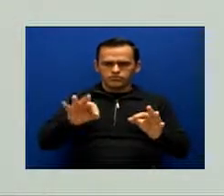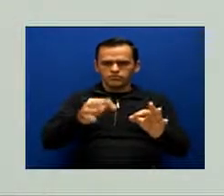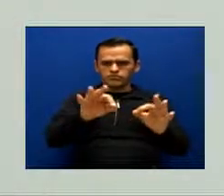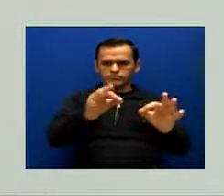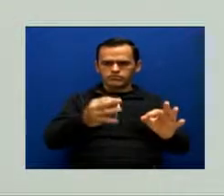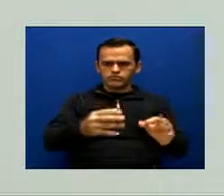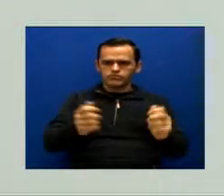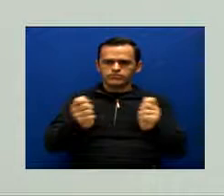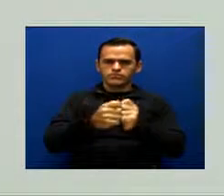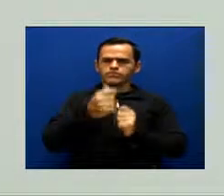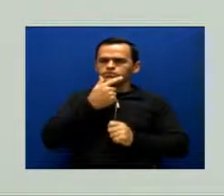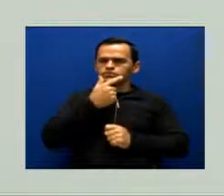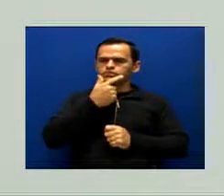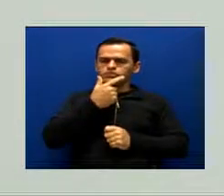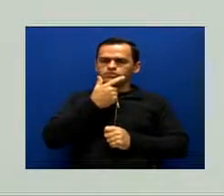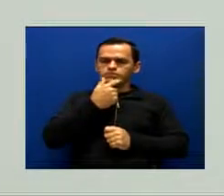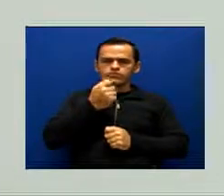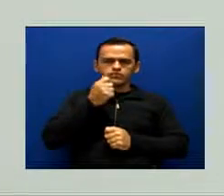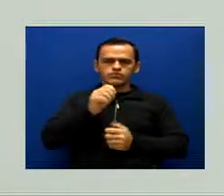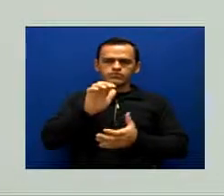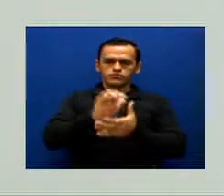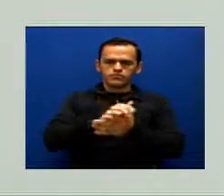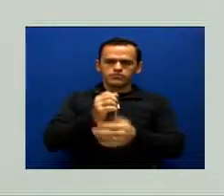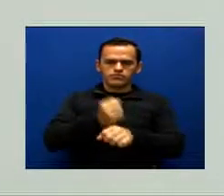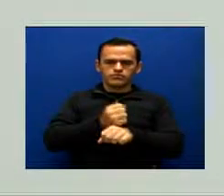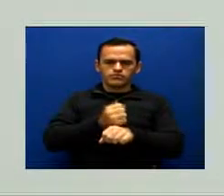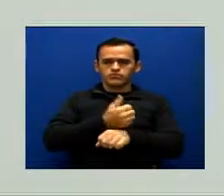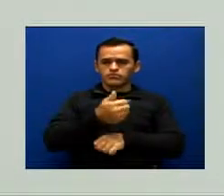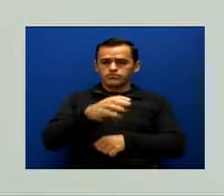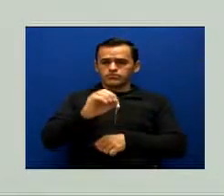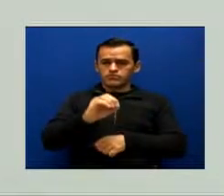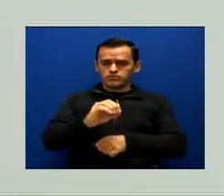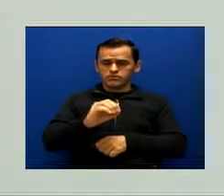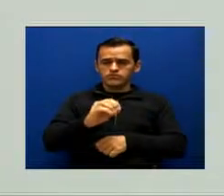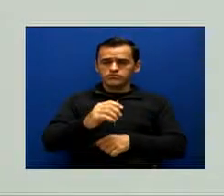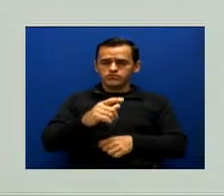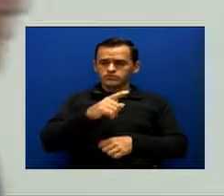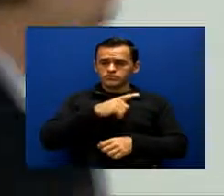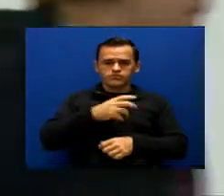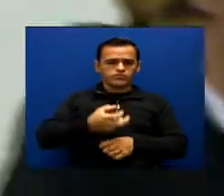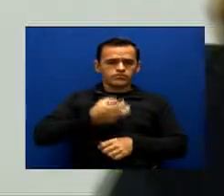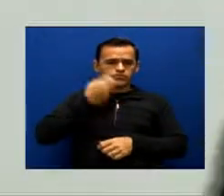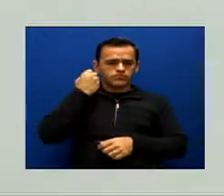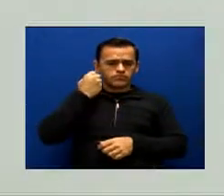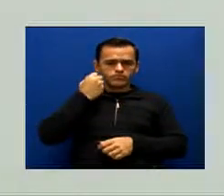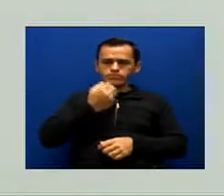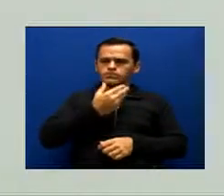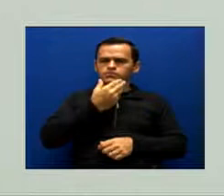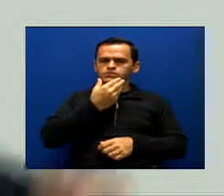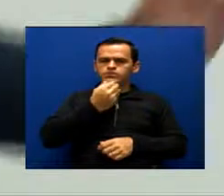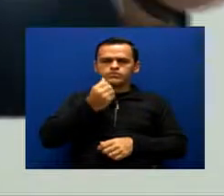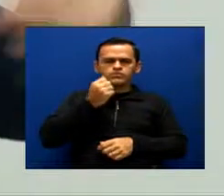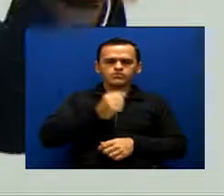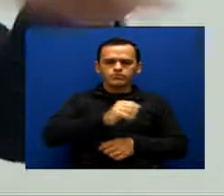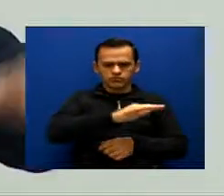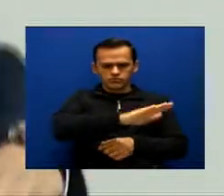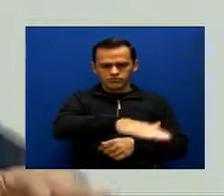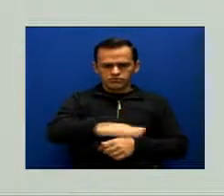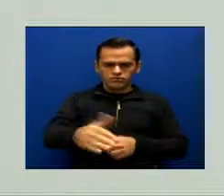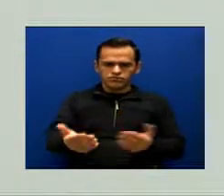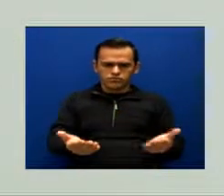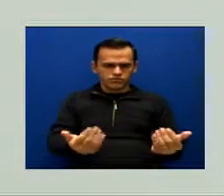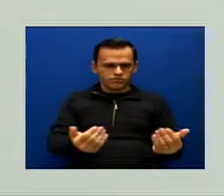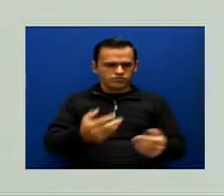marido. Eles são casados já há mais de 10 anos, eles adotaram um casal de meninos, dois